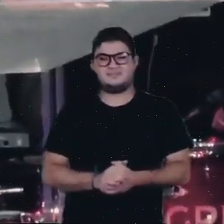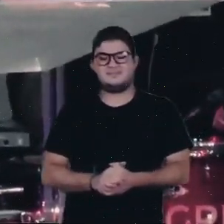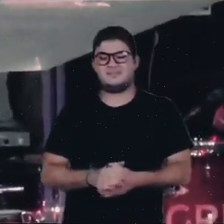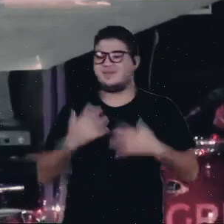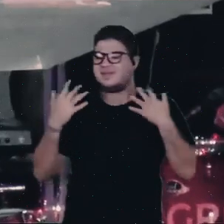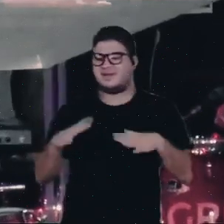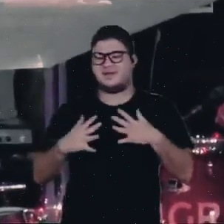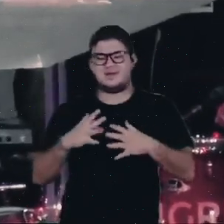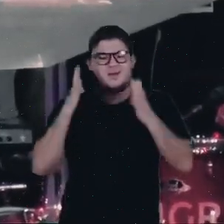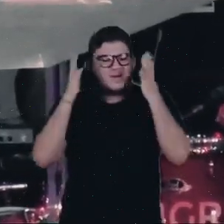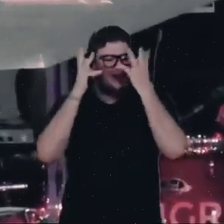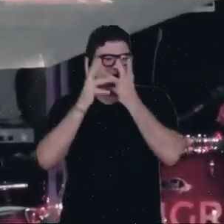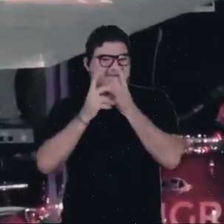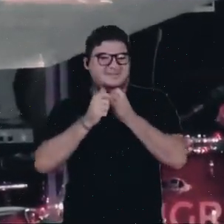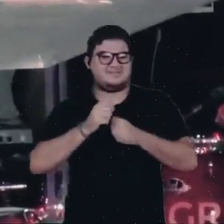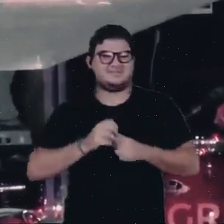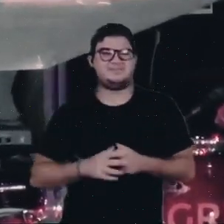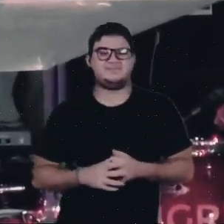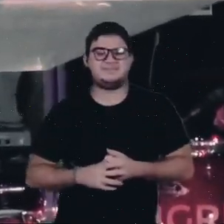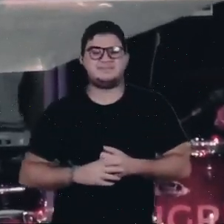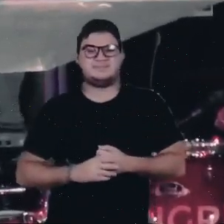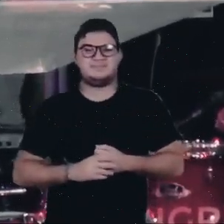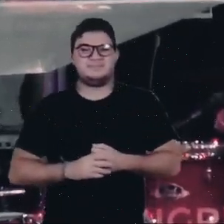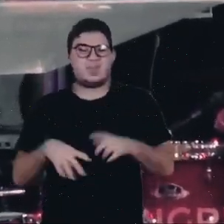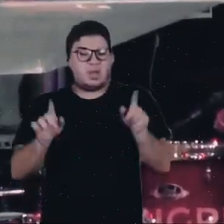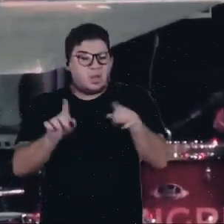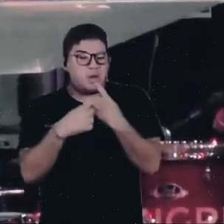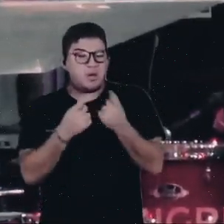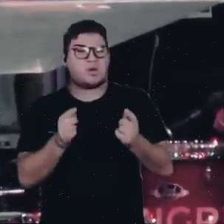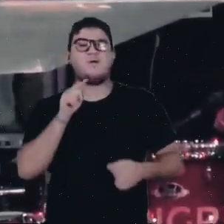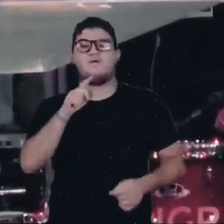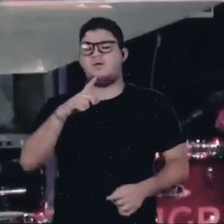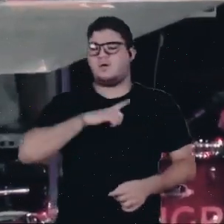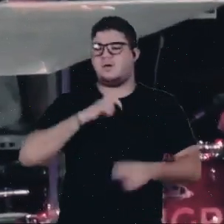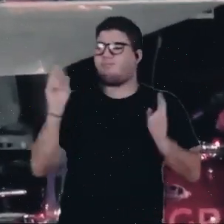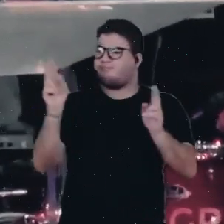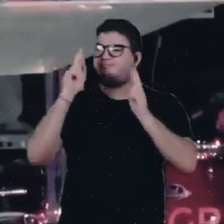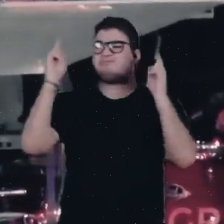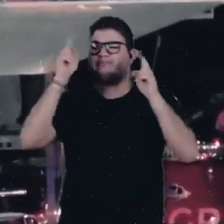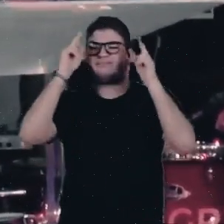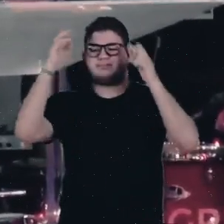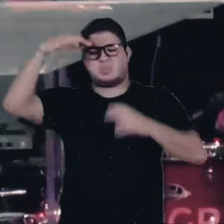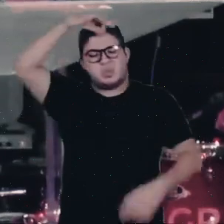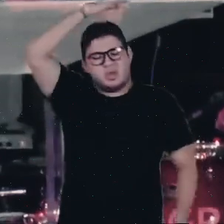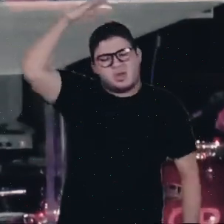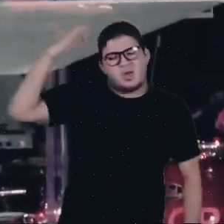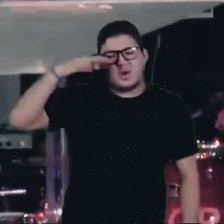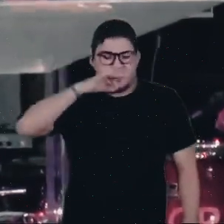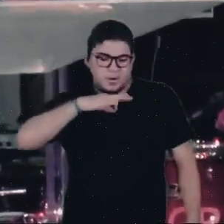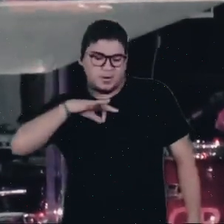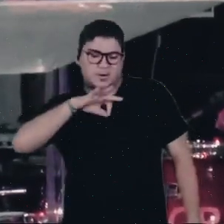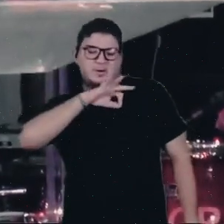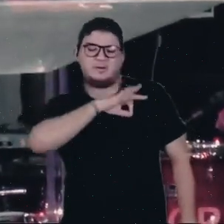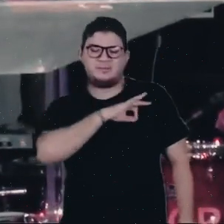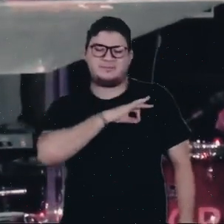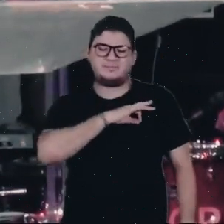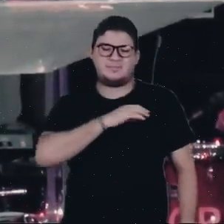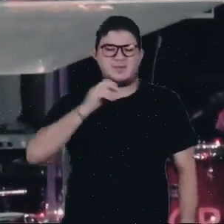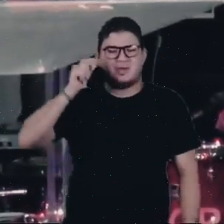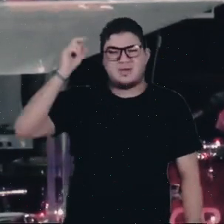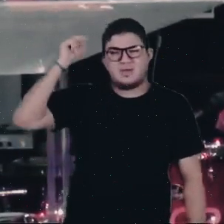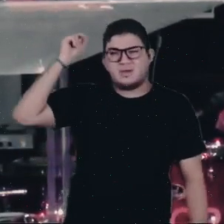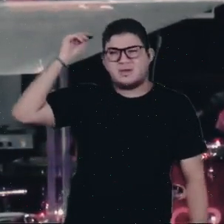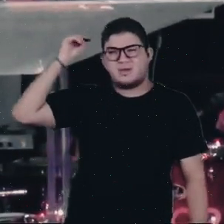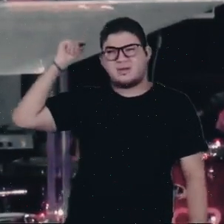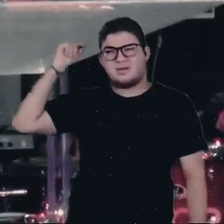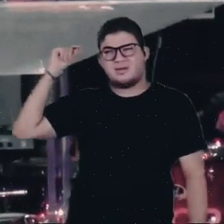Uau, que coisa linda. Sabe aquela música, você tem um valor, o Espírito Santo se move em você? Daquela época do